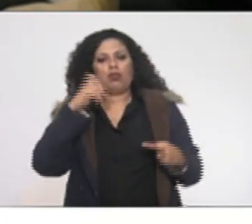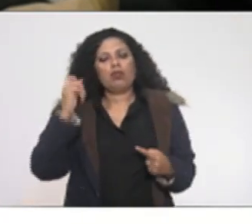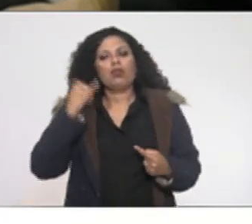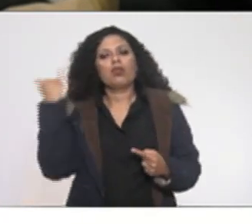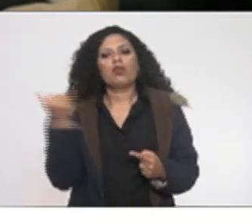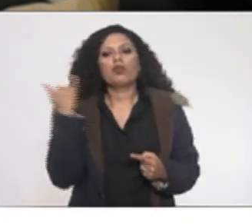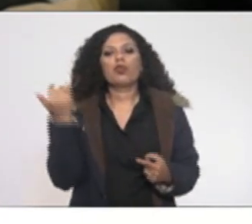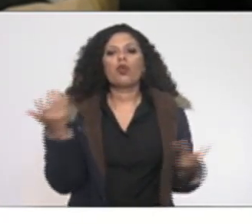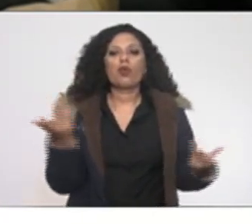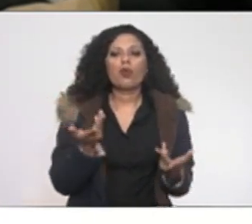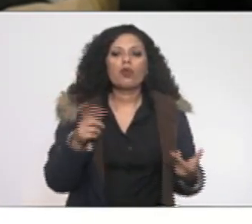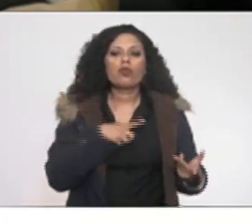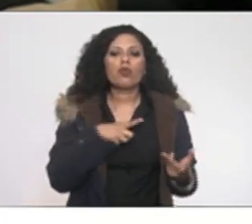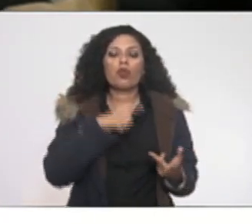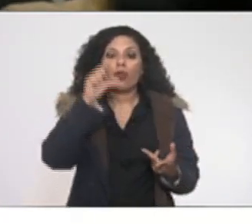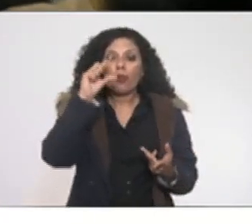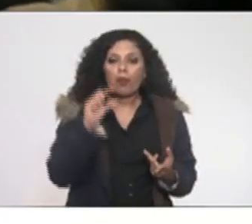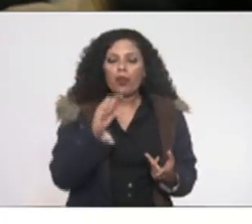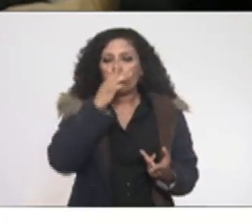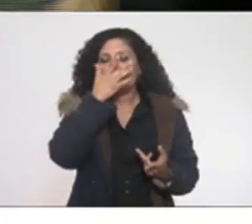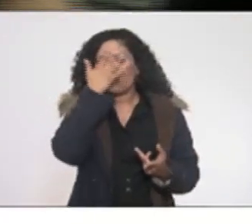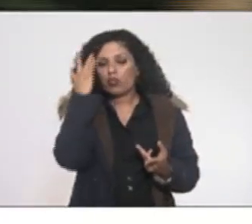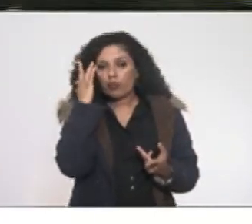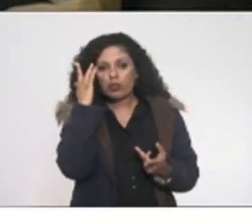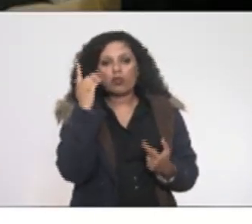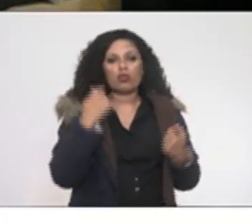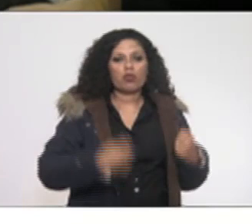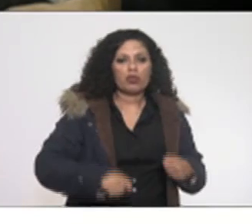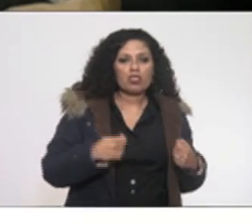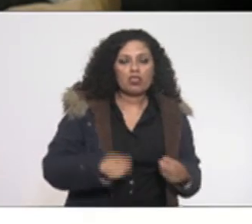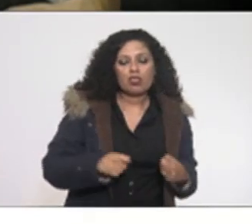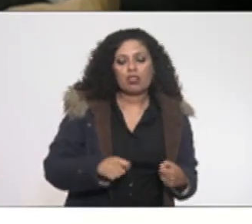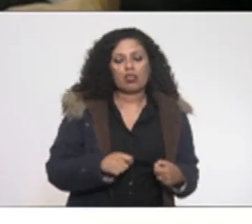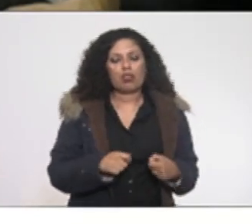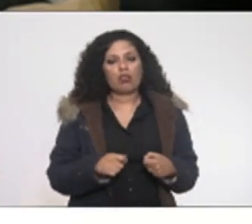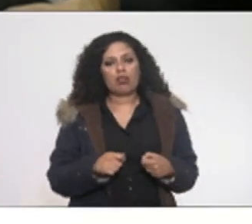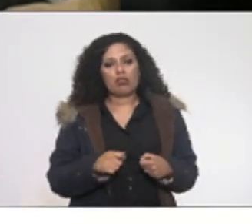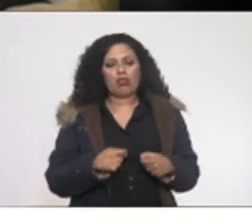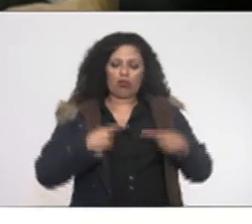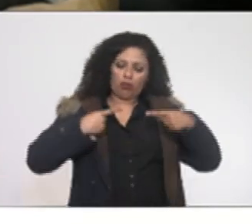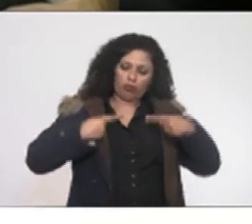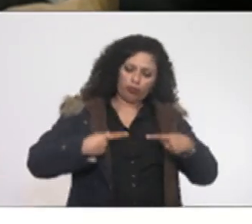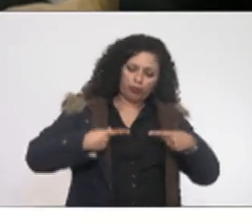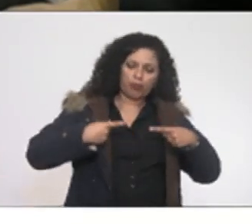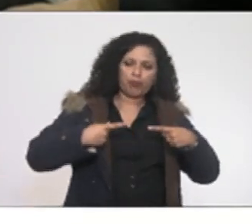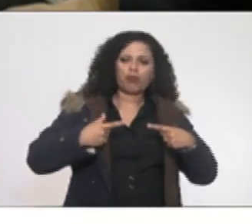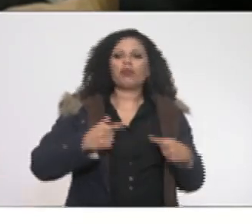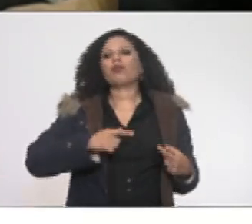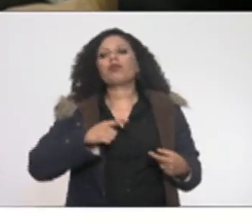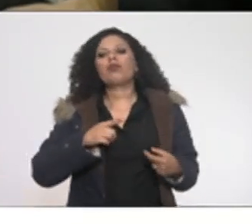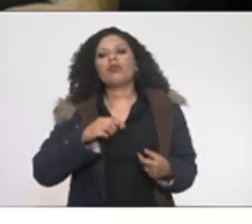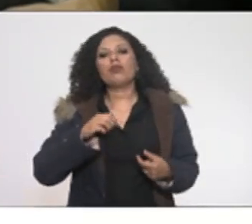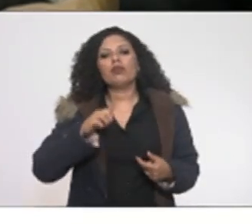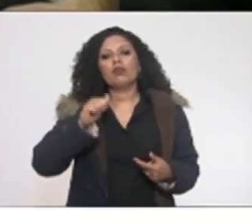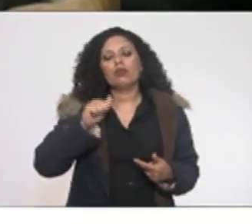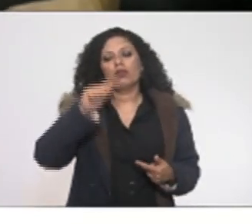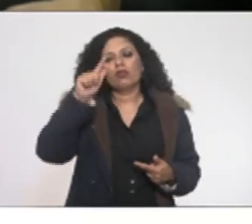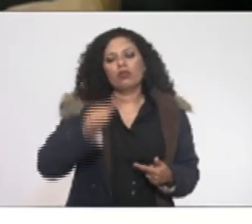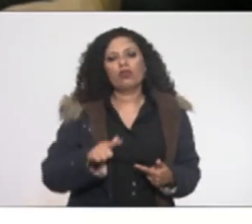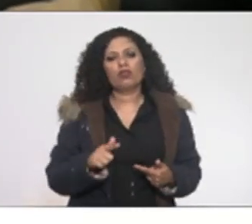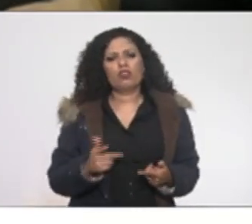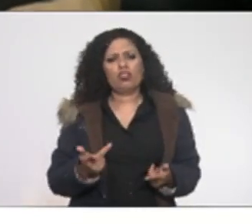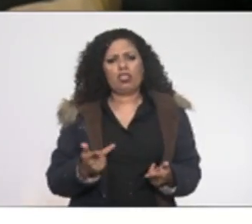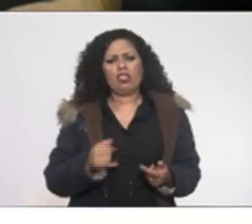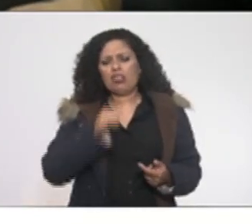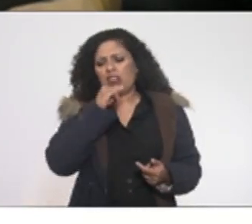gente tem poucos agentes também fazendo comercialização de gás liquefeito de petróleo, como a gente tem grande concentração